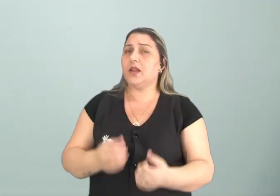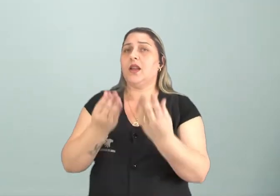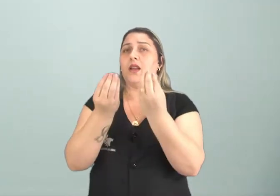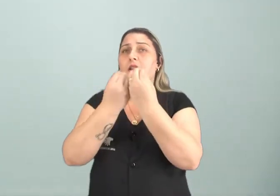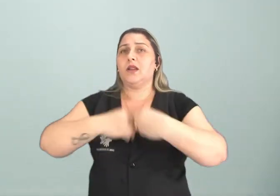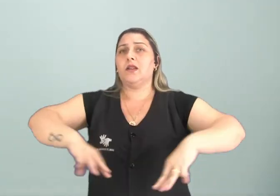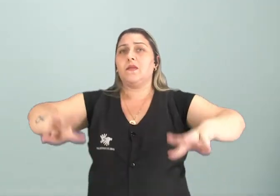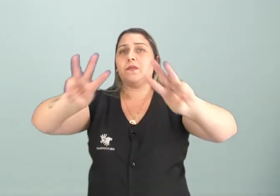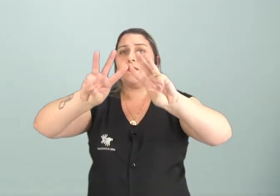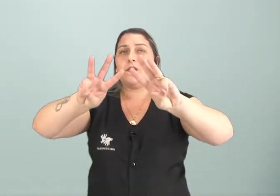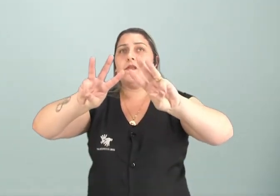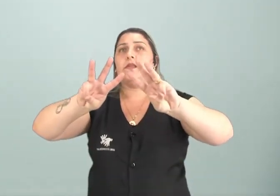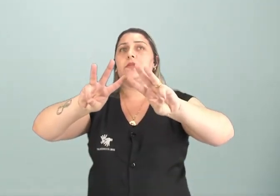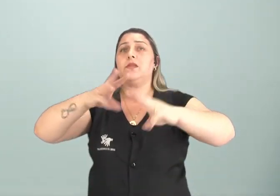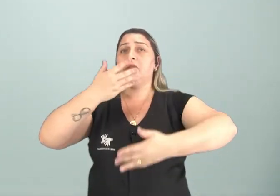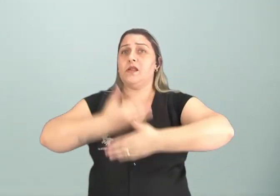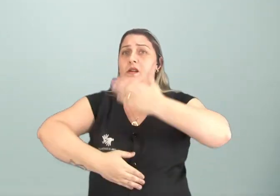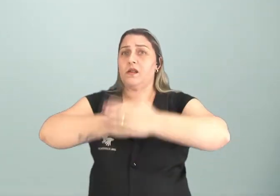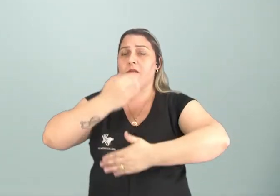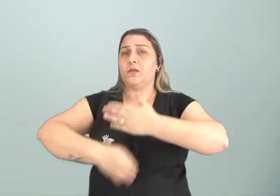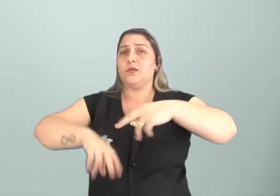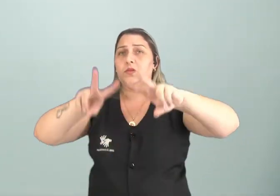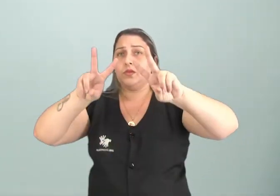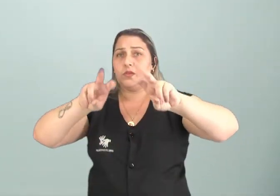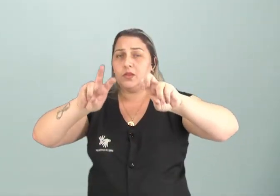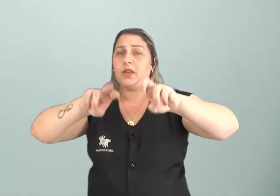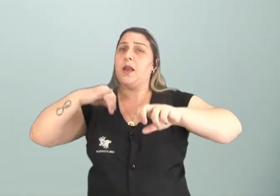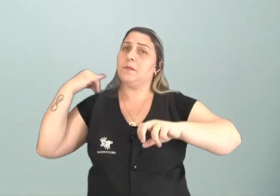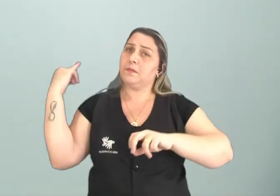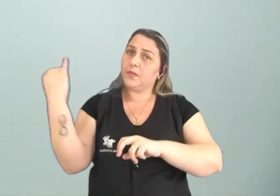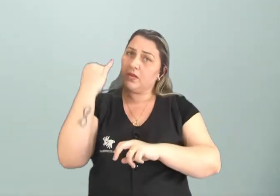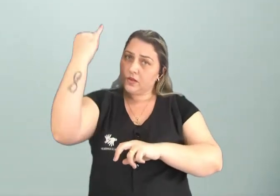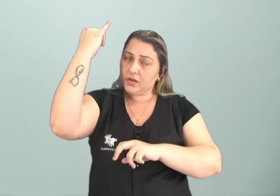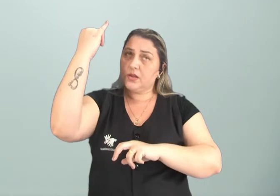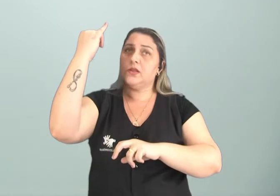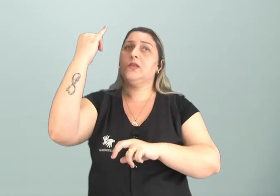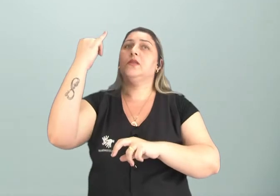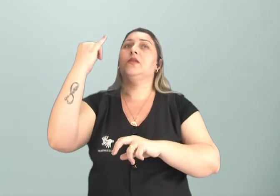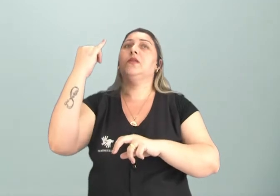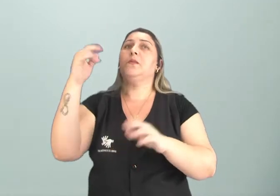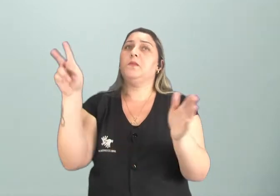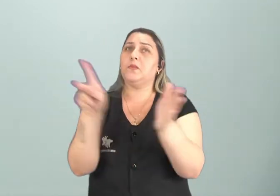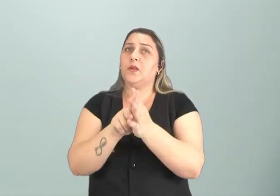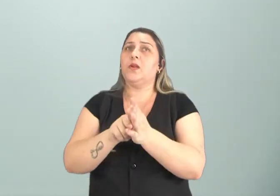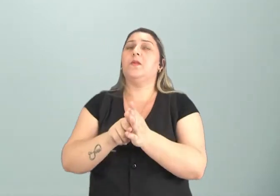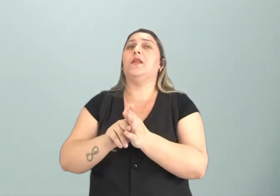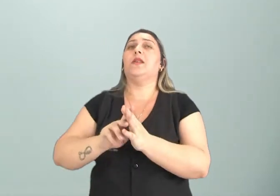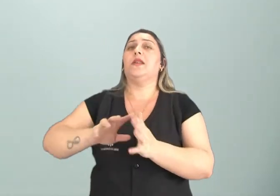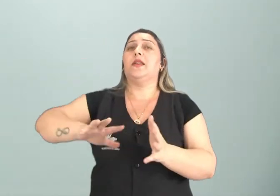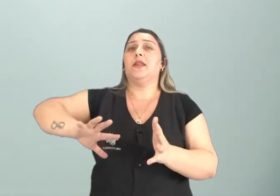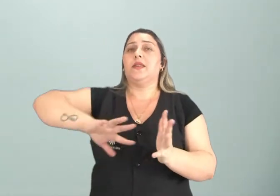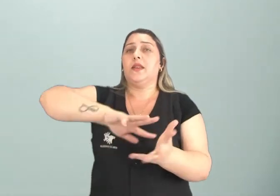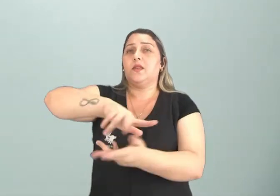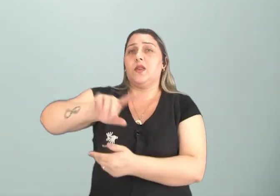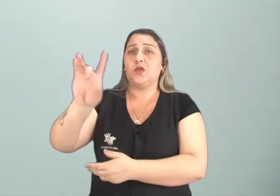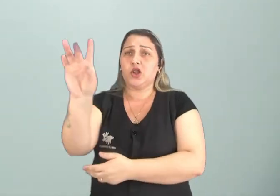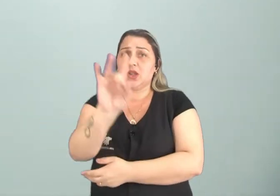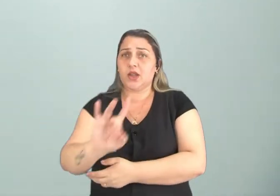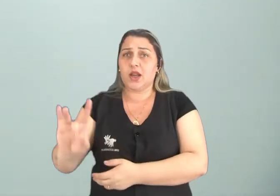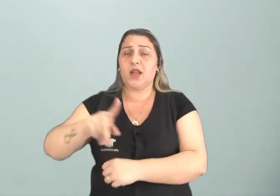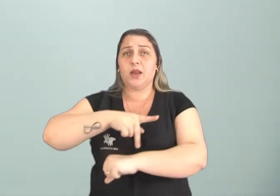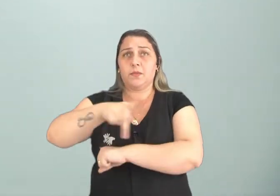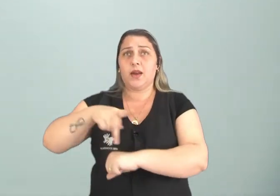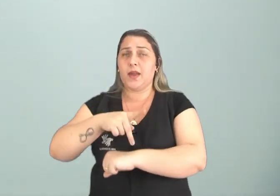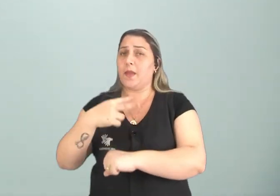Unidas a intervir em assuntos que são essencialmente da alçada nacional de cada país. Então a ONU ela não